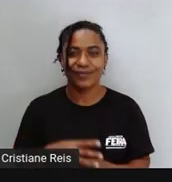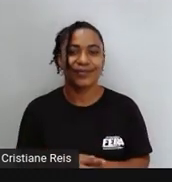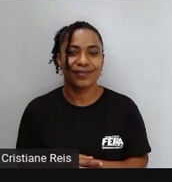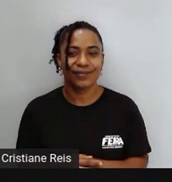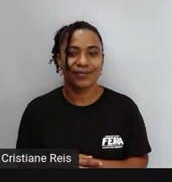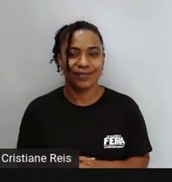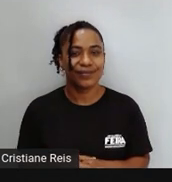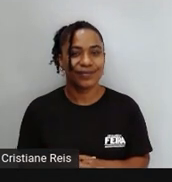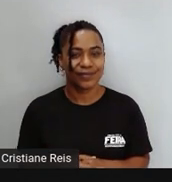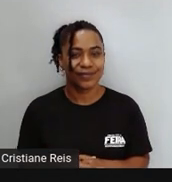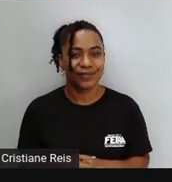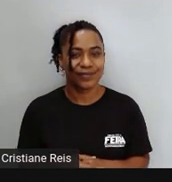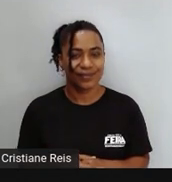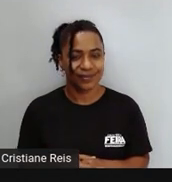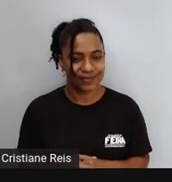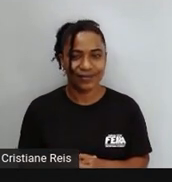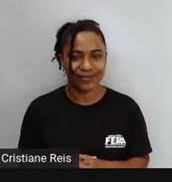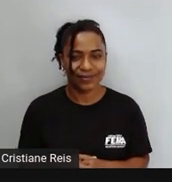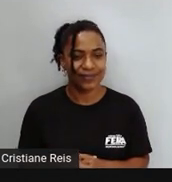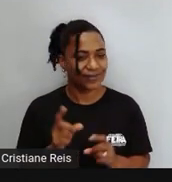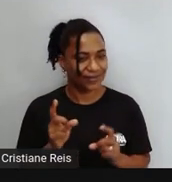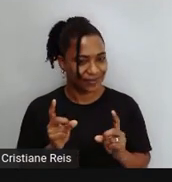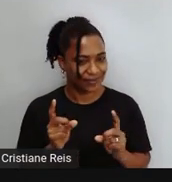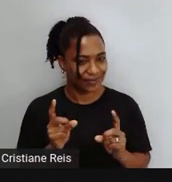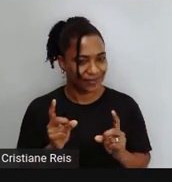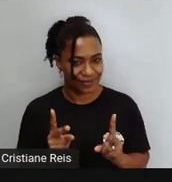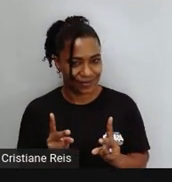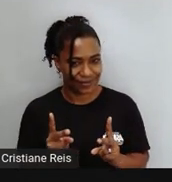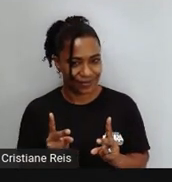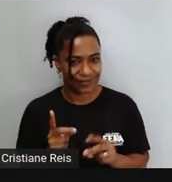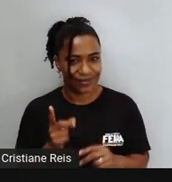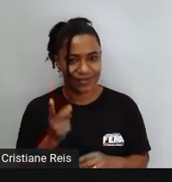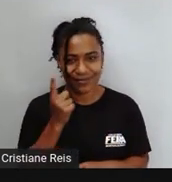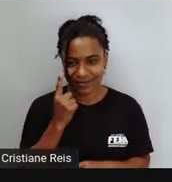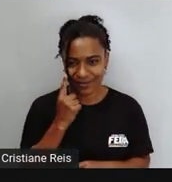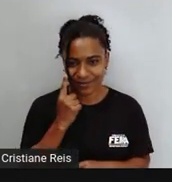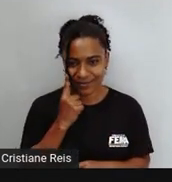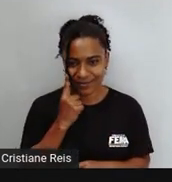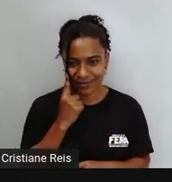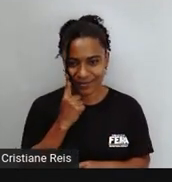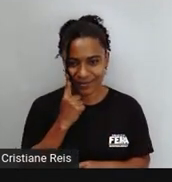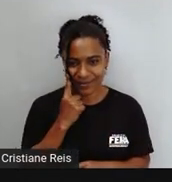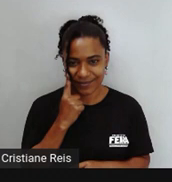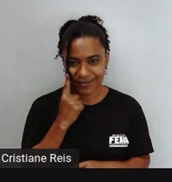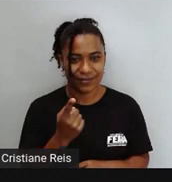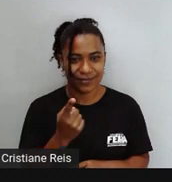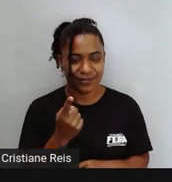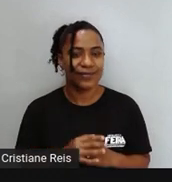igual a quatro. Ok? Subtraction.